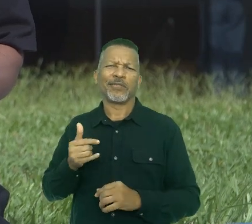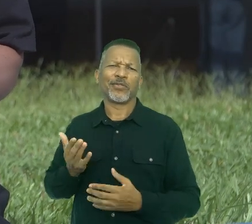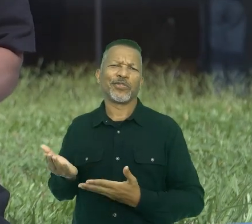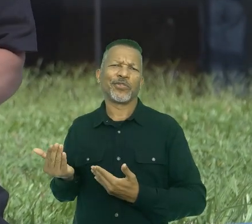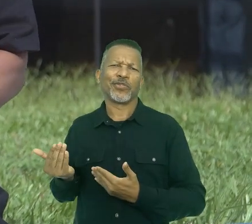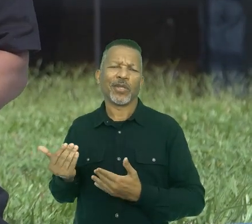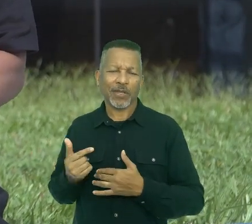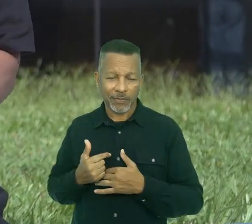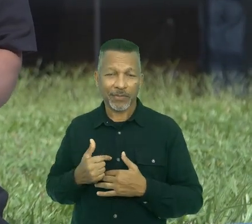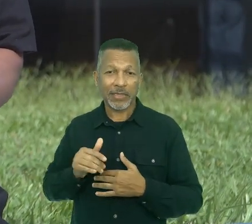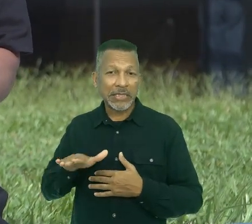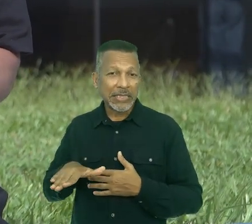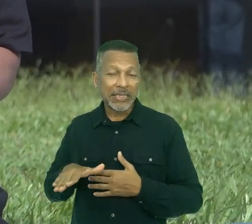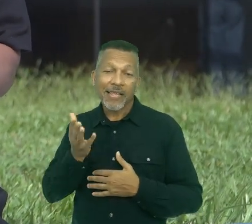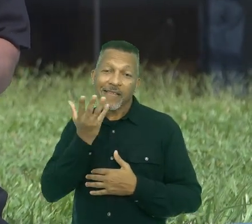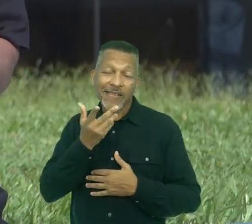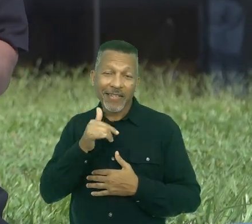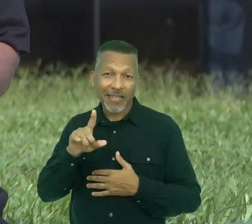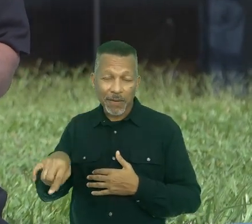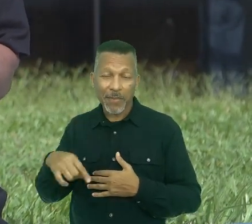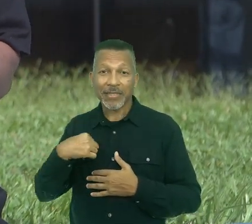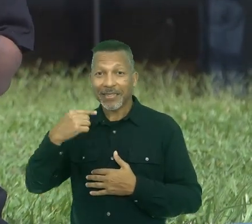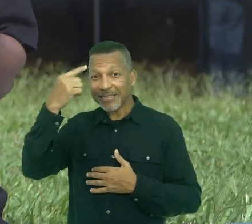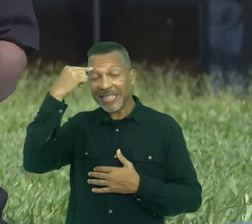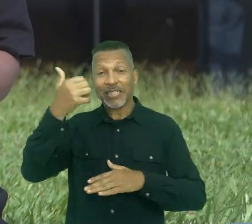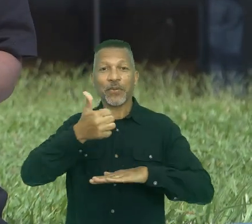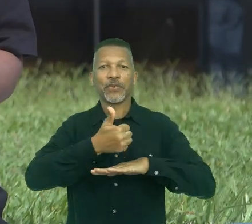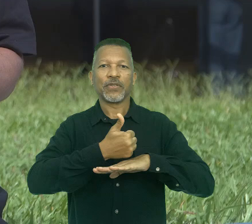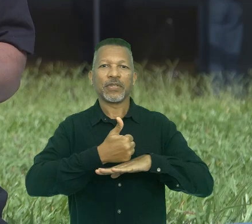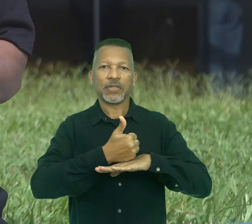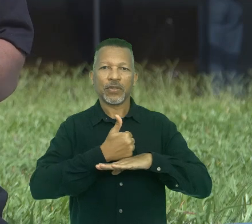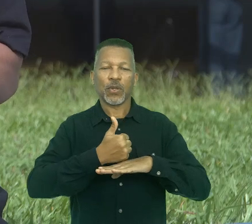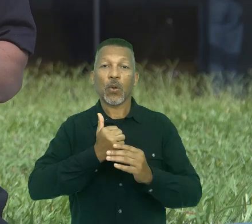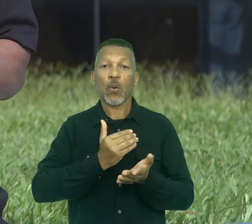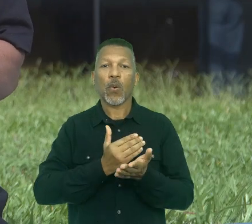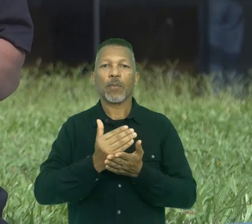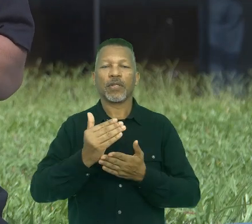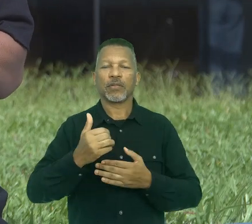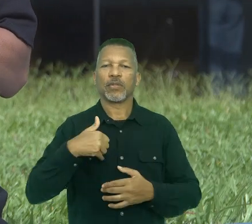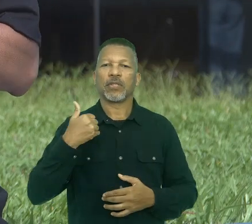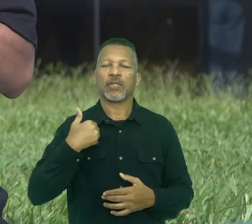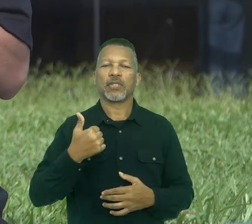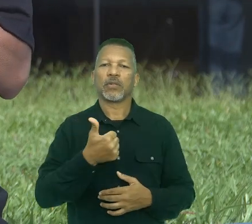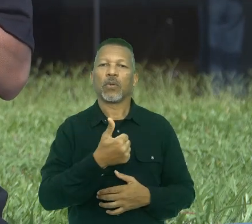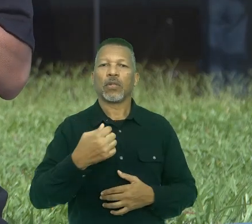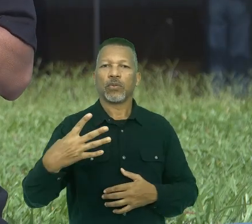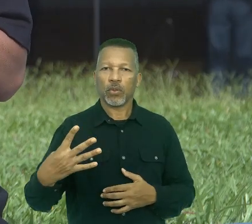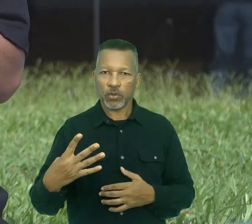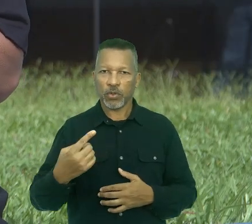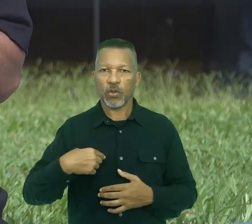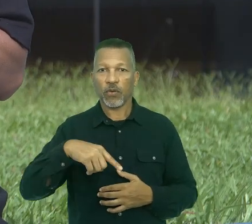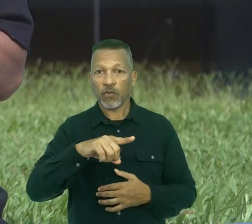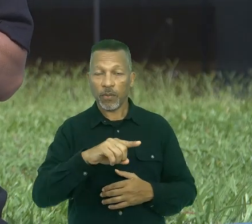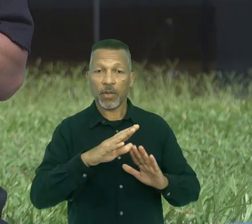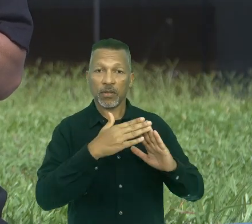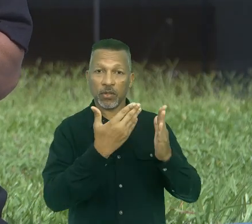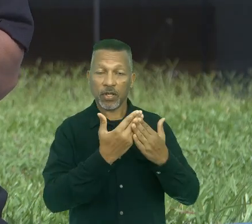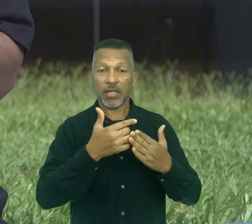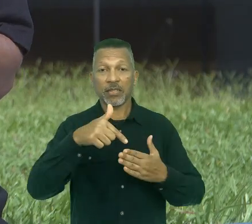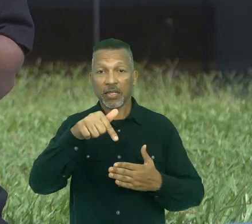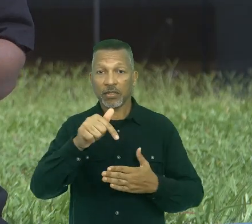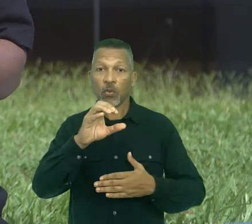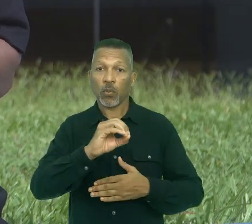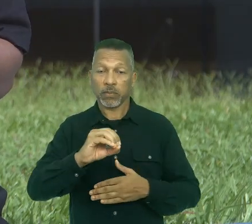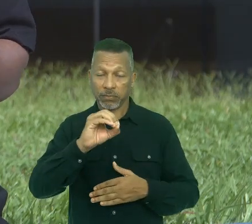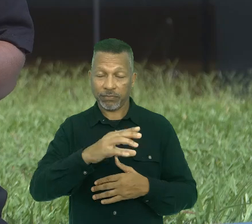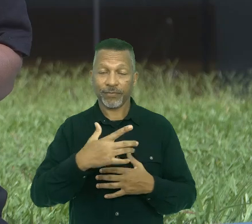muito presente na minha infância, mas a ideia da profissão, ela entra com 14 anos, quando eu vou para a Escola 7 de Outubro,